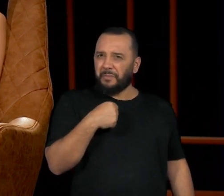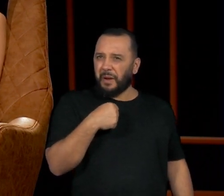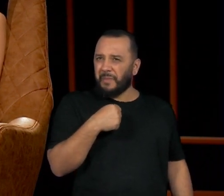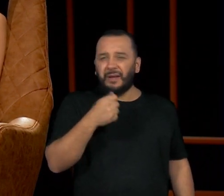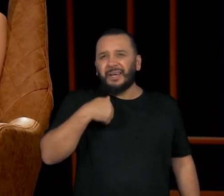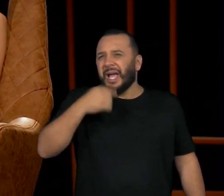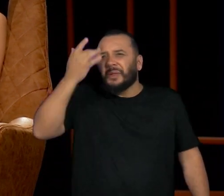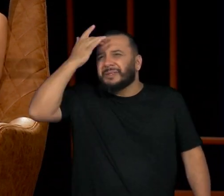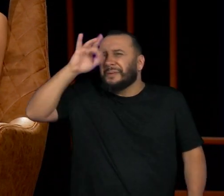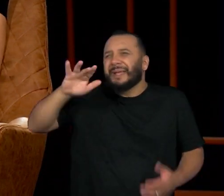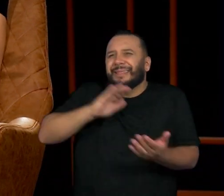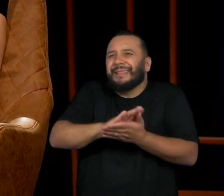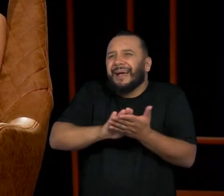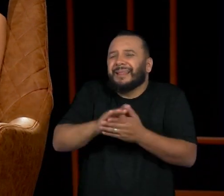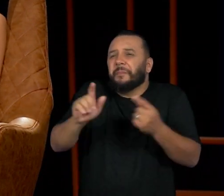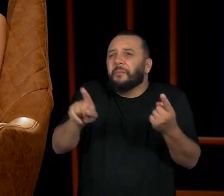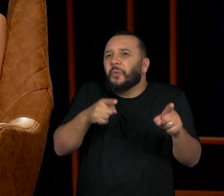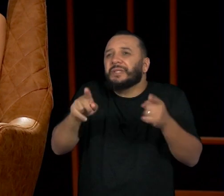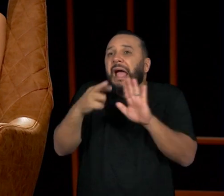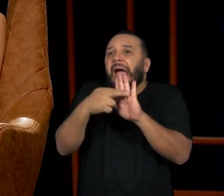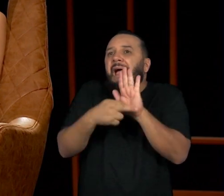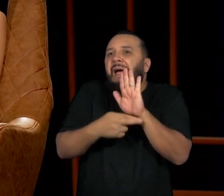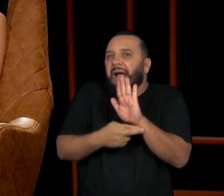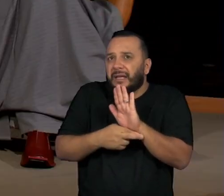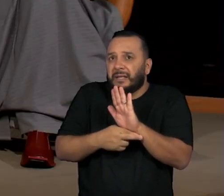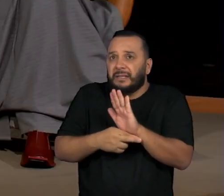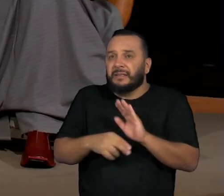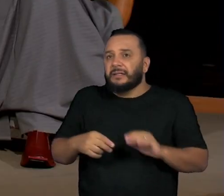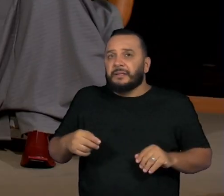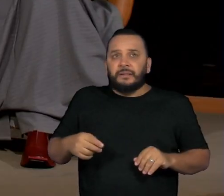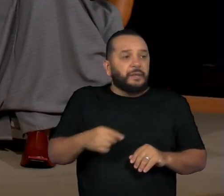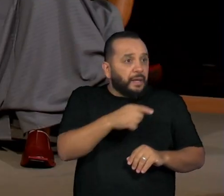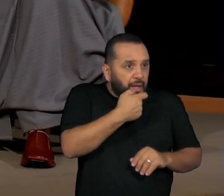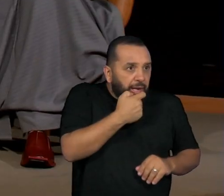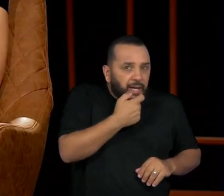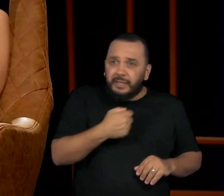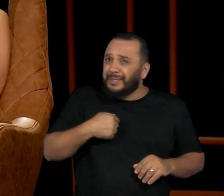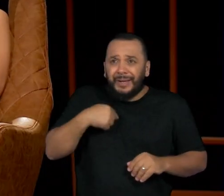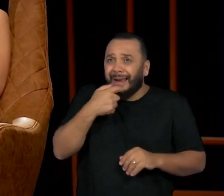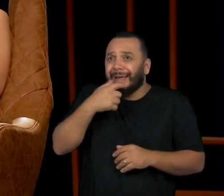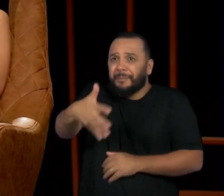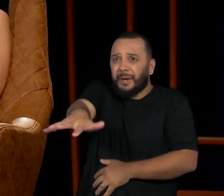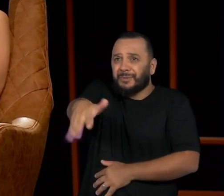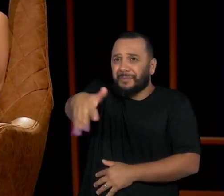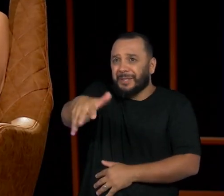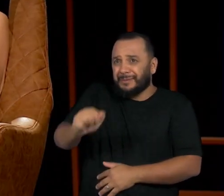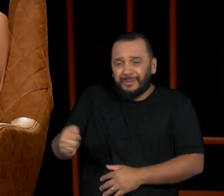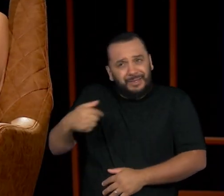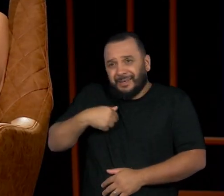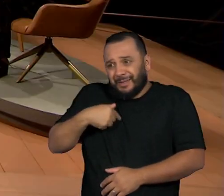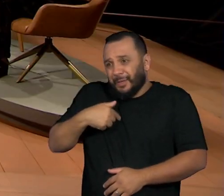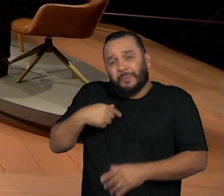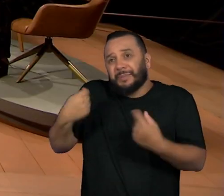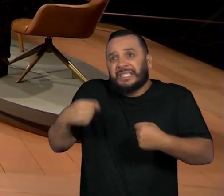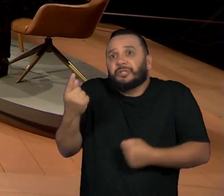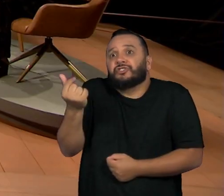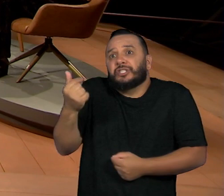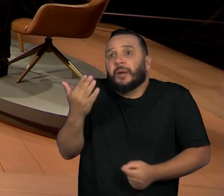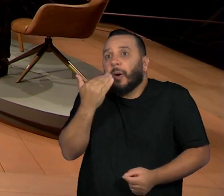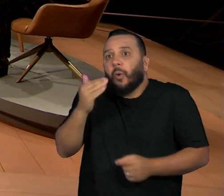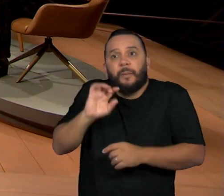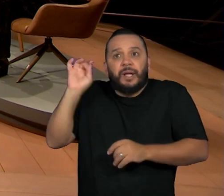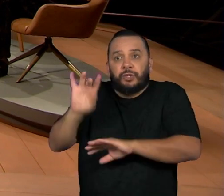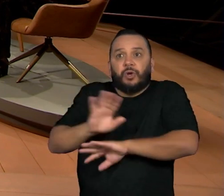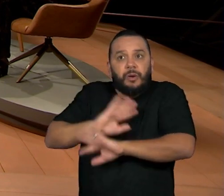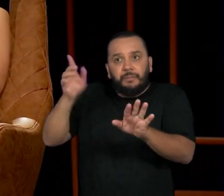compasso, harmonia, melodia, nada. Eu só nem o inglês direito. Não, né? nada. Eu só estava assim, preciso arrumar um troco.